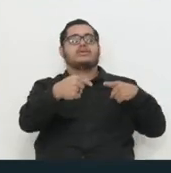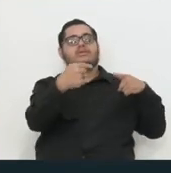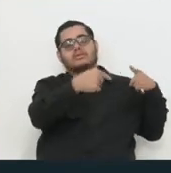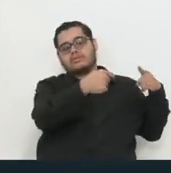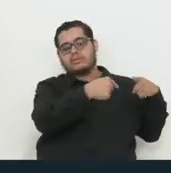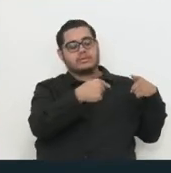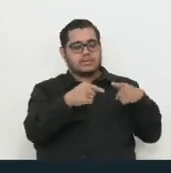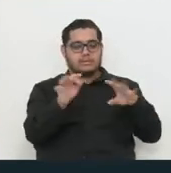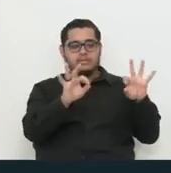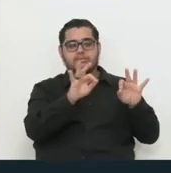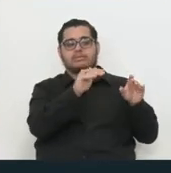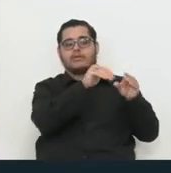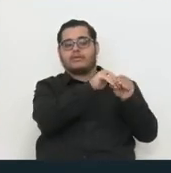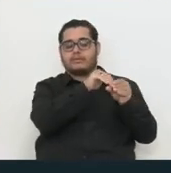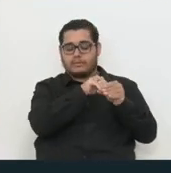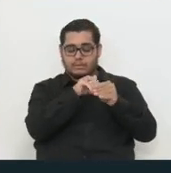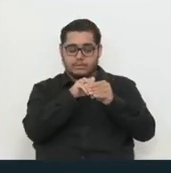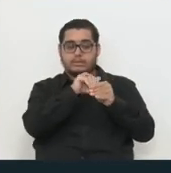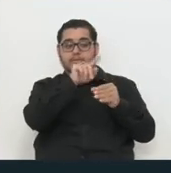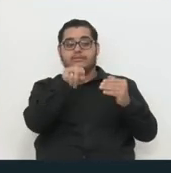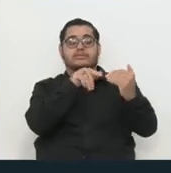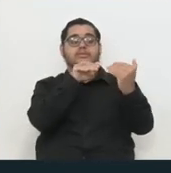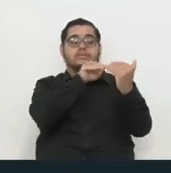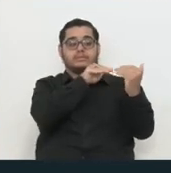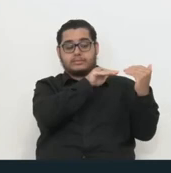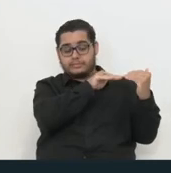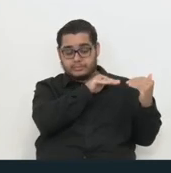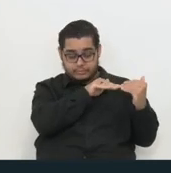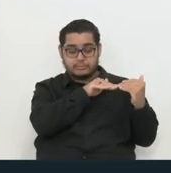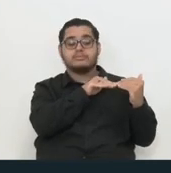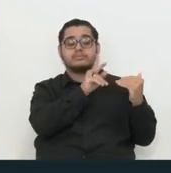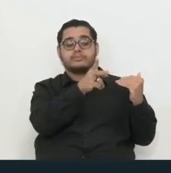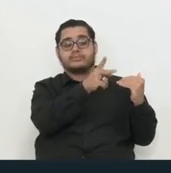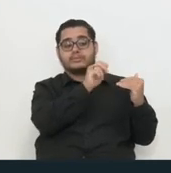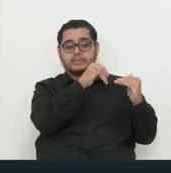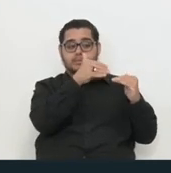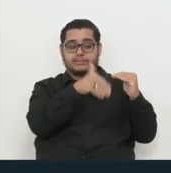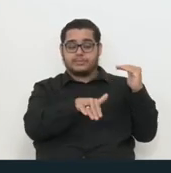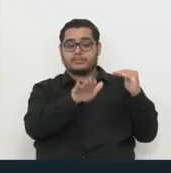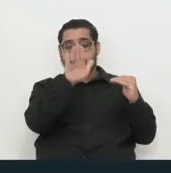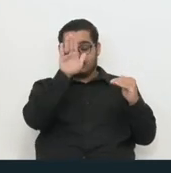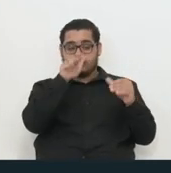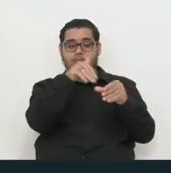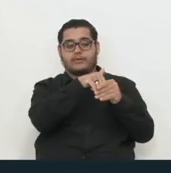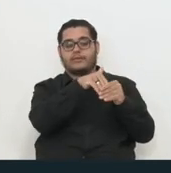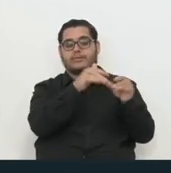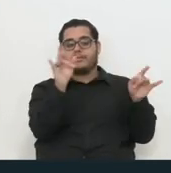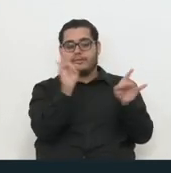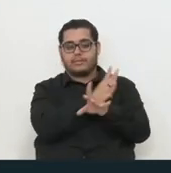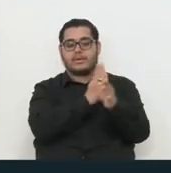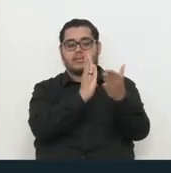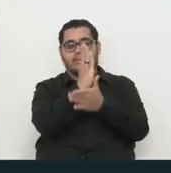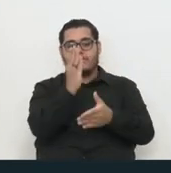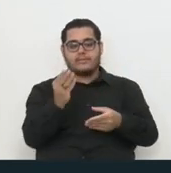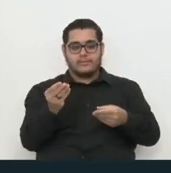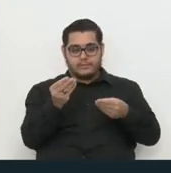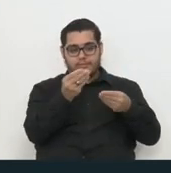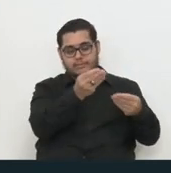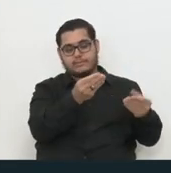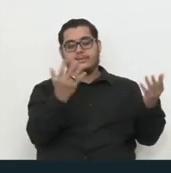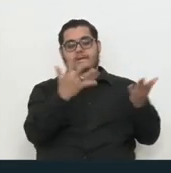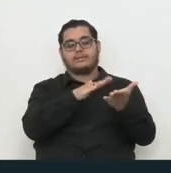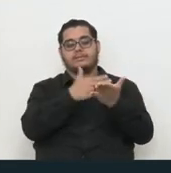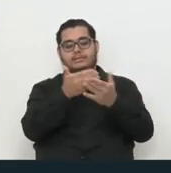em votação os vereadores favoráveis Como estão os contrário se manifestem encerrado a votação aprovado em caminhos e tem 47